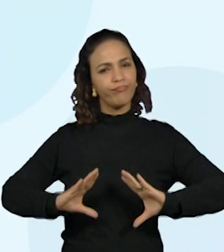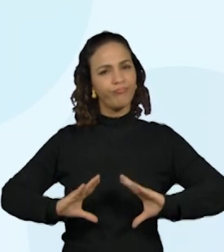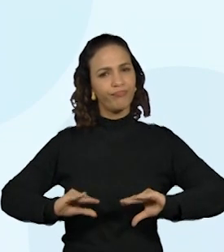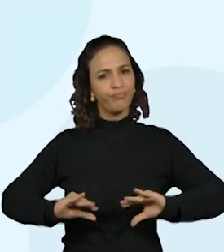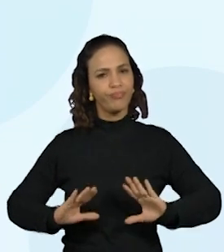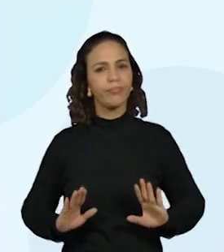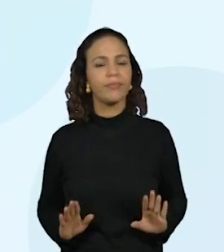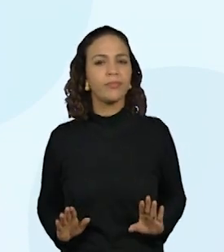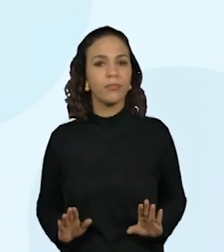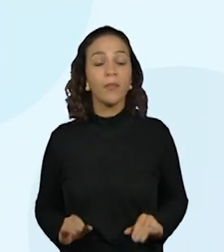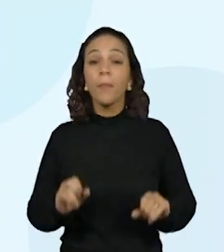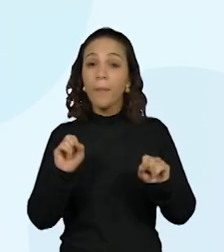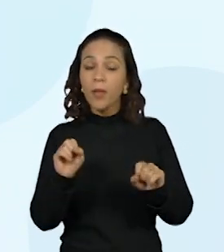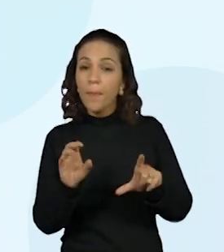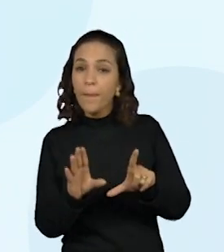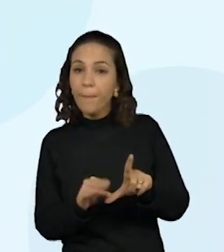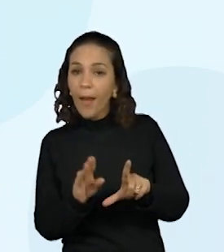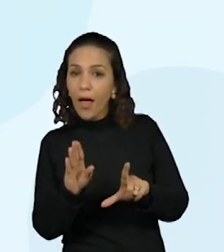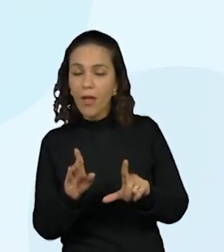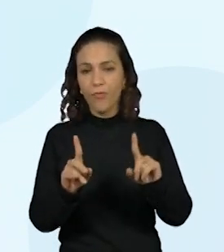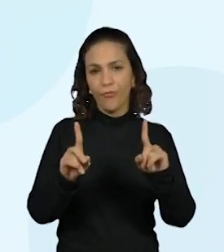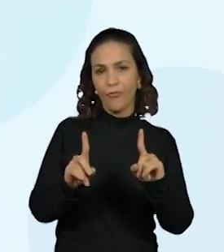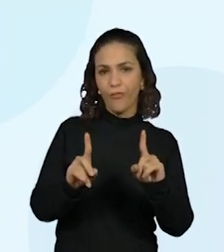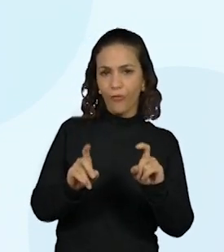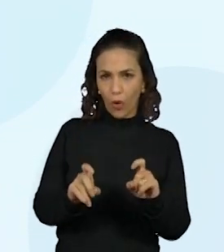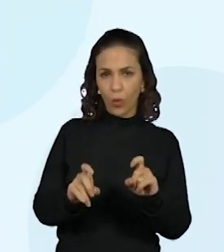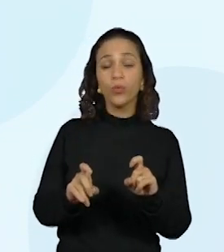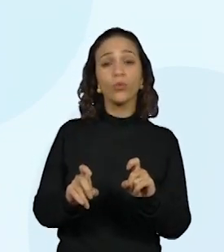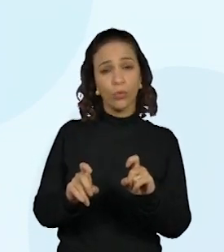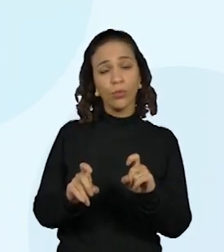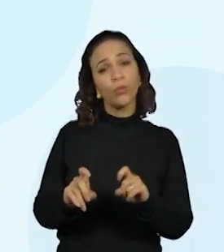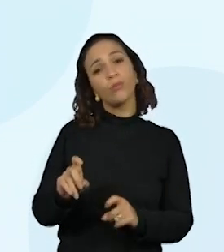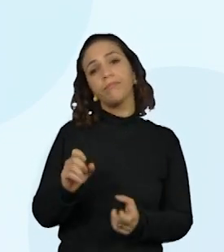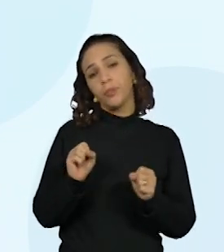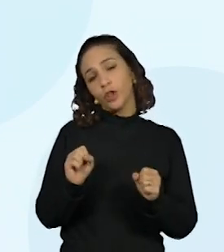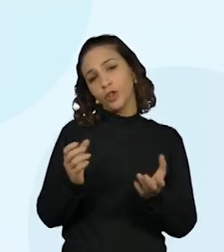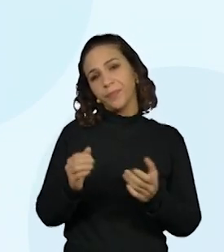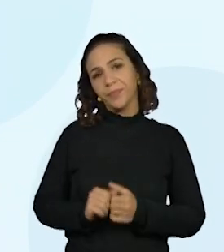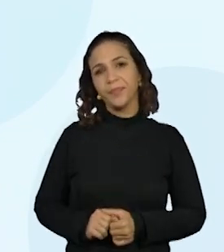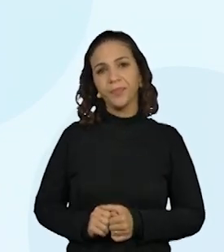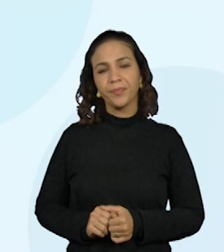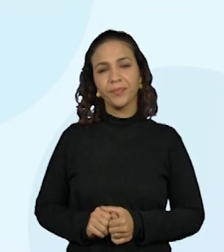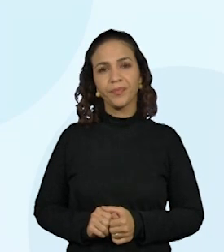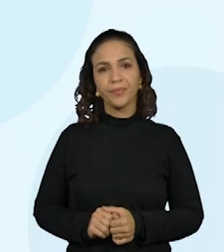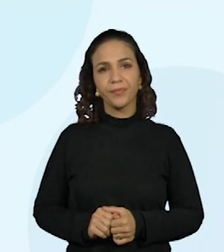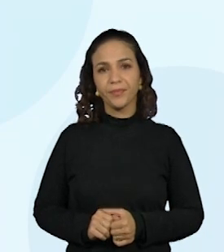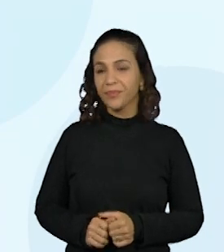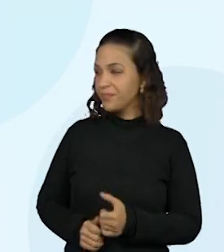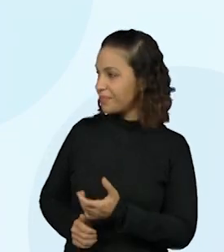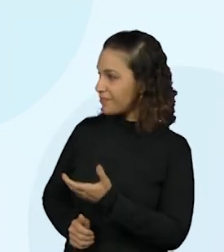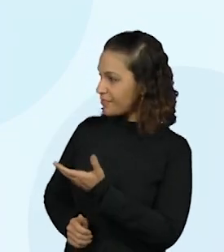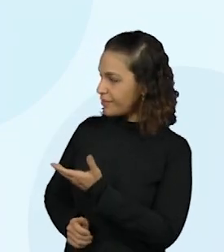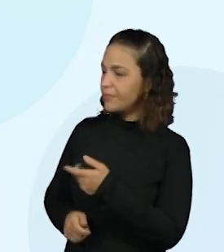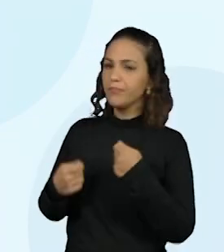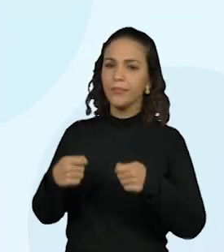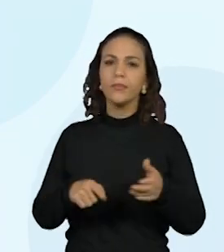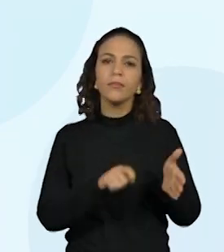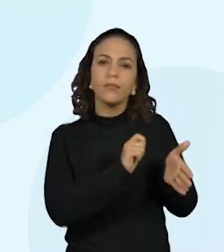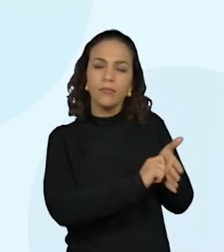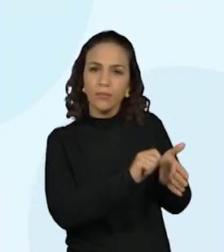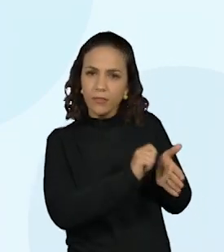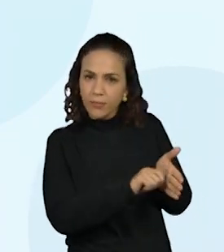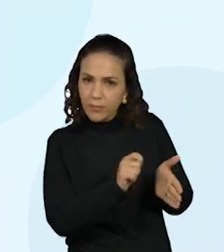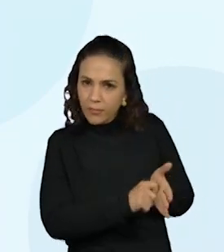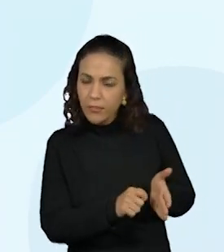confortável, podem tirar algum print da tela ou alguma foto. Deve fazer os seus registros, deve